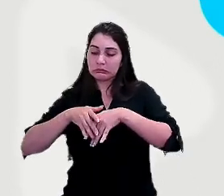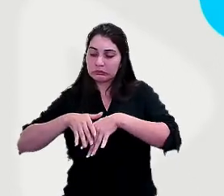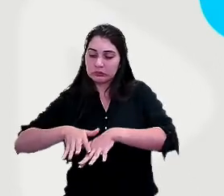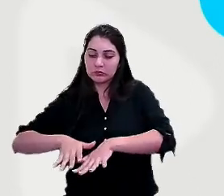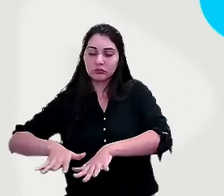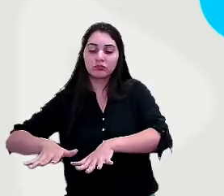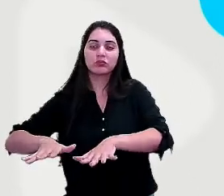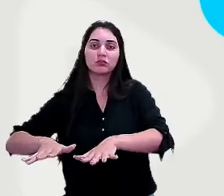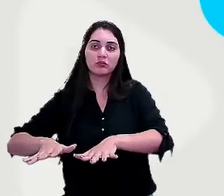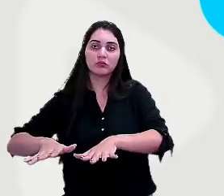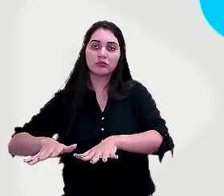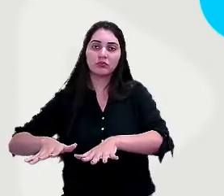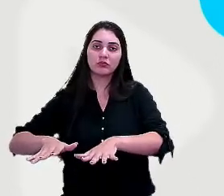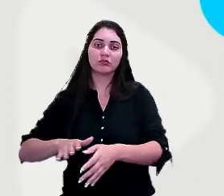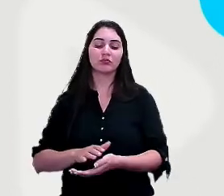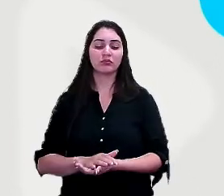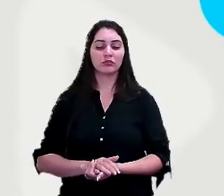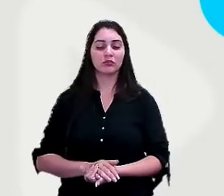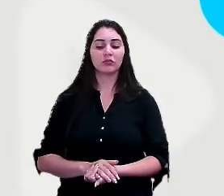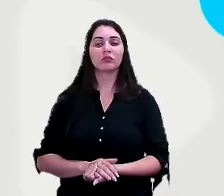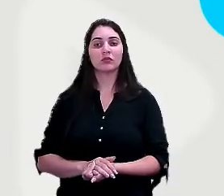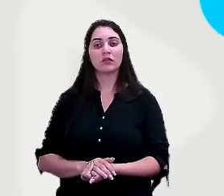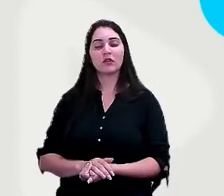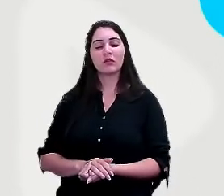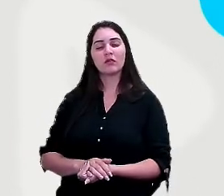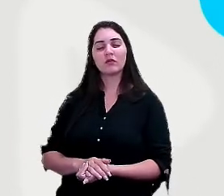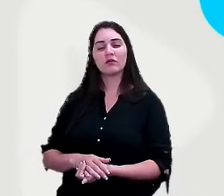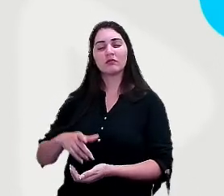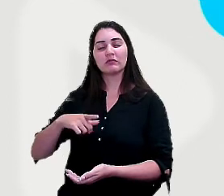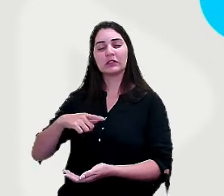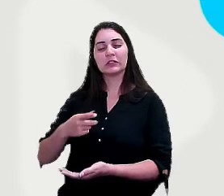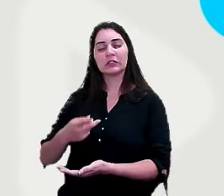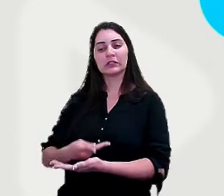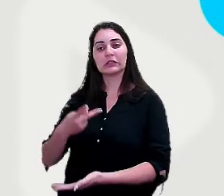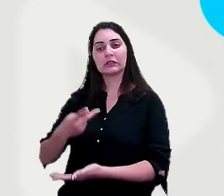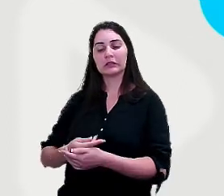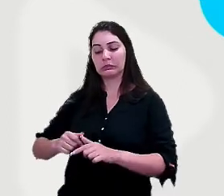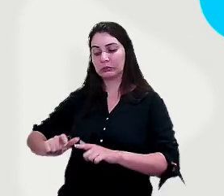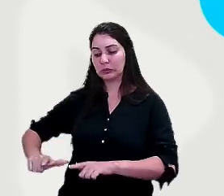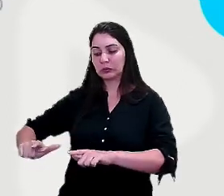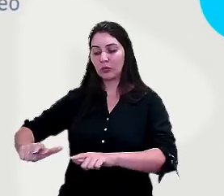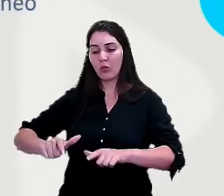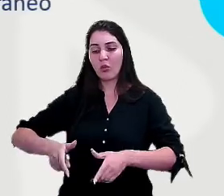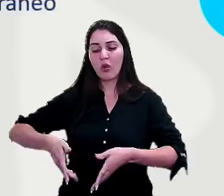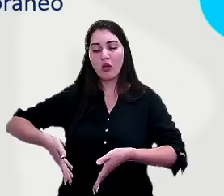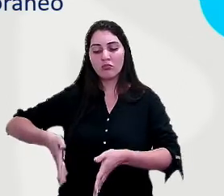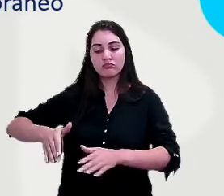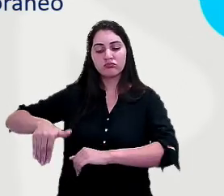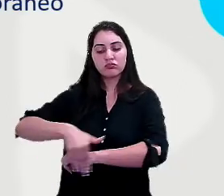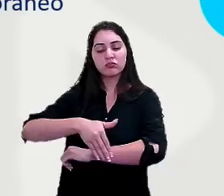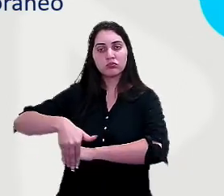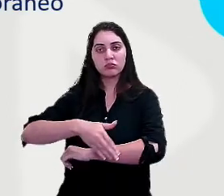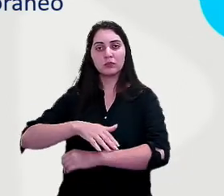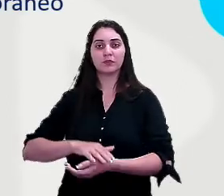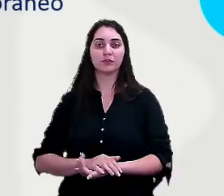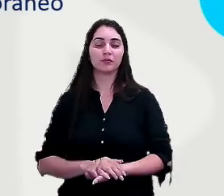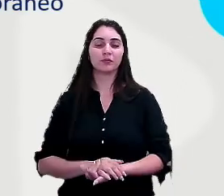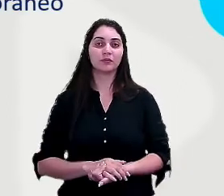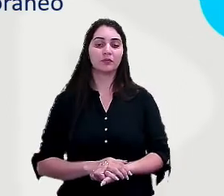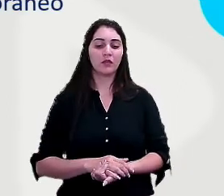arrastar os sedimentos e vai provocar buracos, né, no caminho. O mar. As